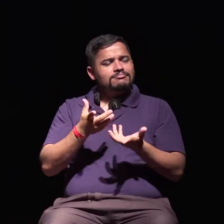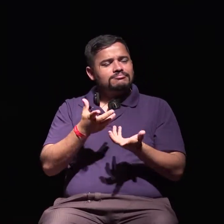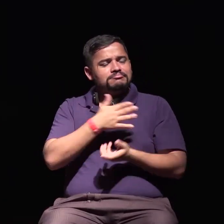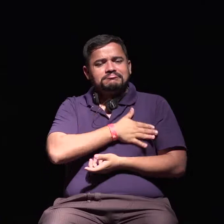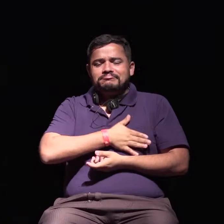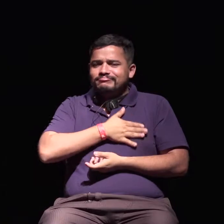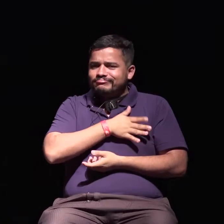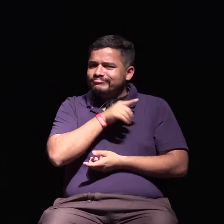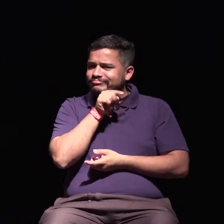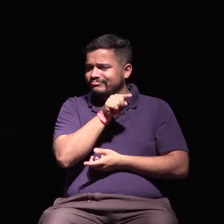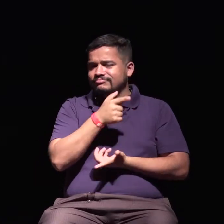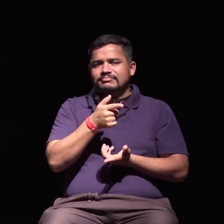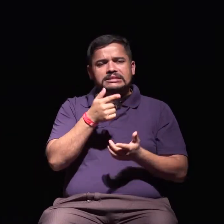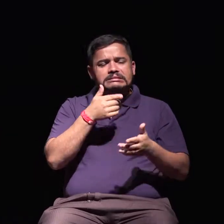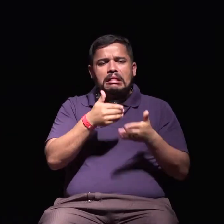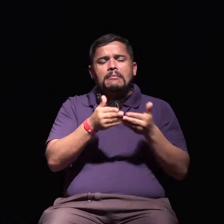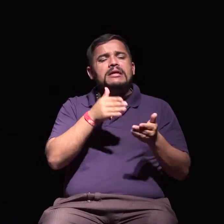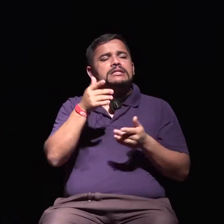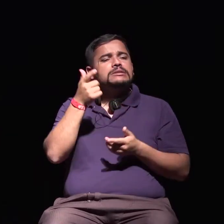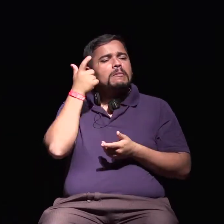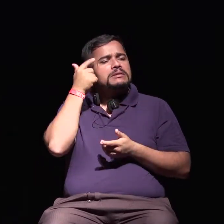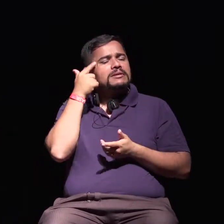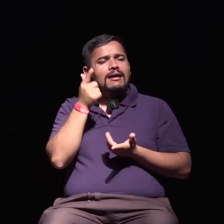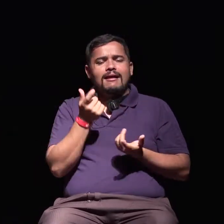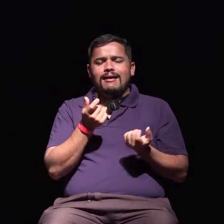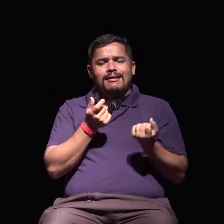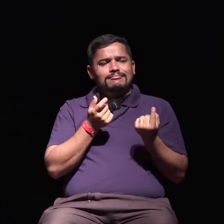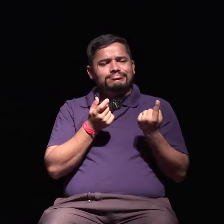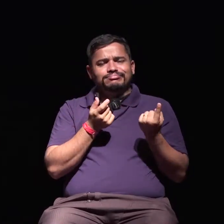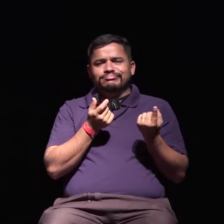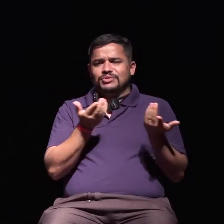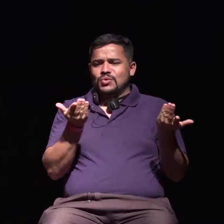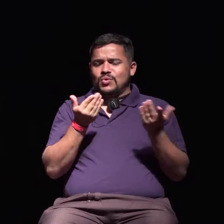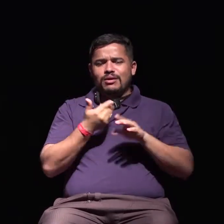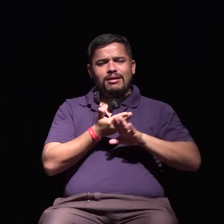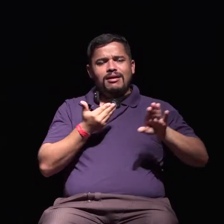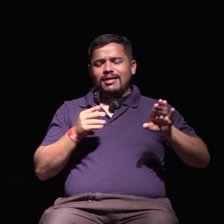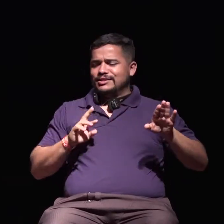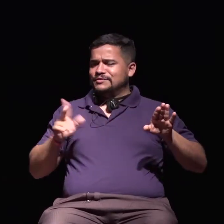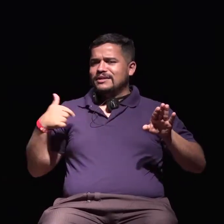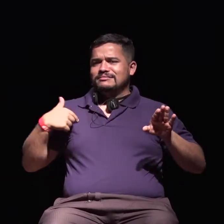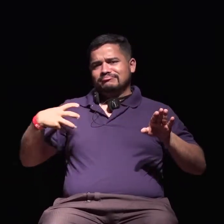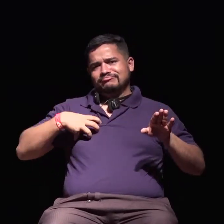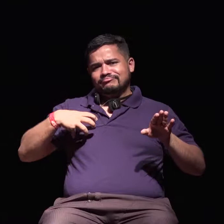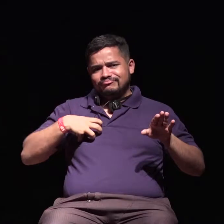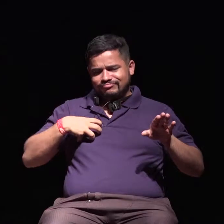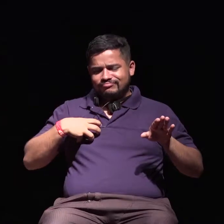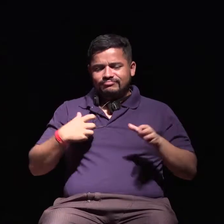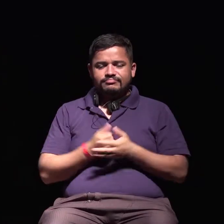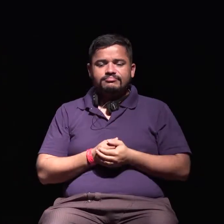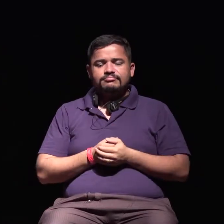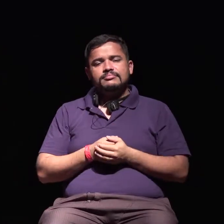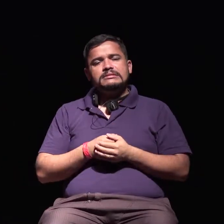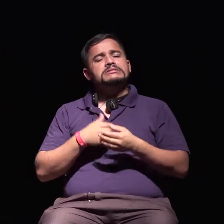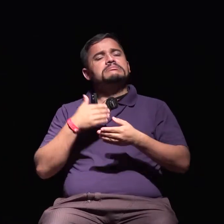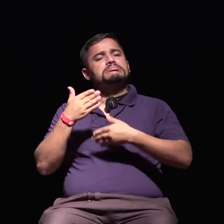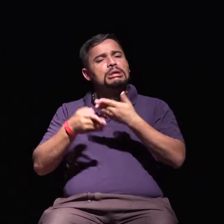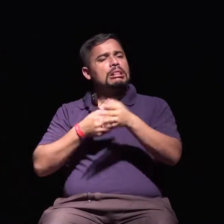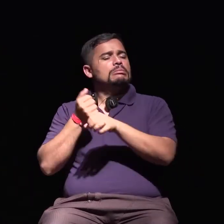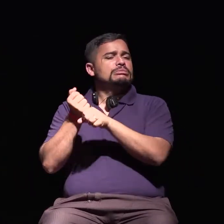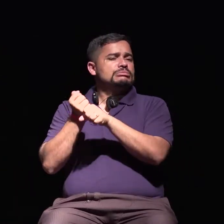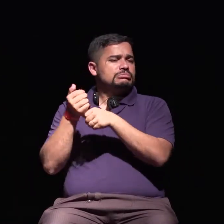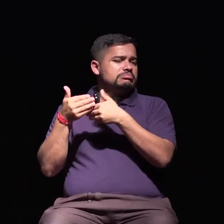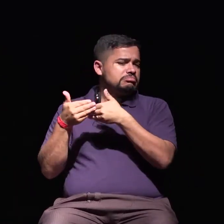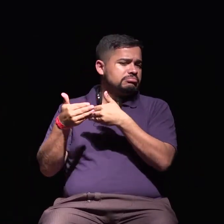artista, mesmo que as suas ideias naquela época parecessem muito distantes do meu ambiente de dança. Depois de alguns anos já